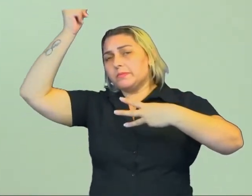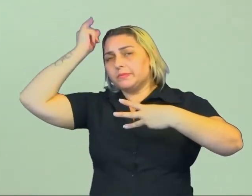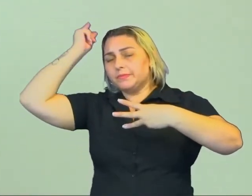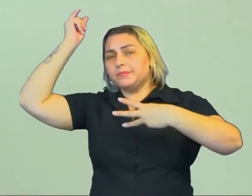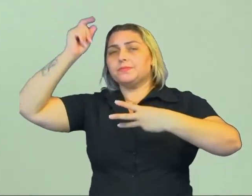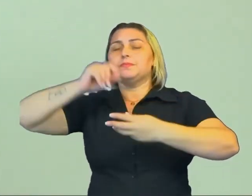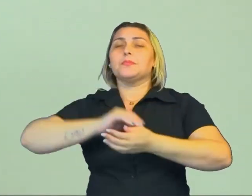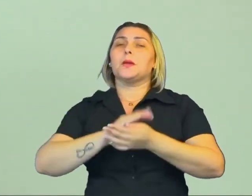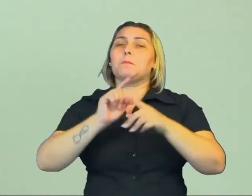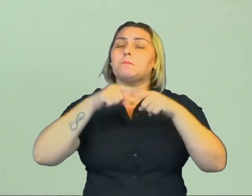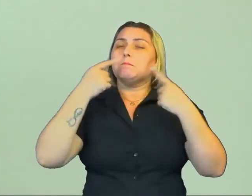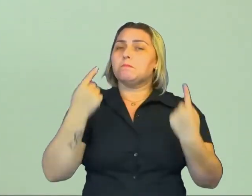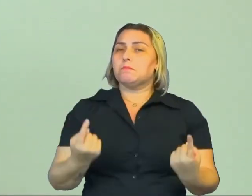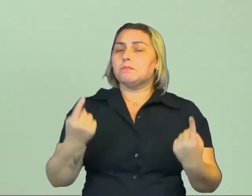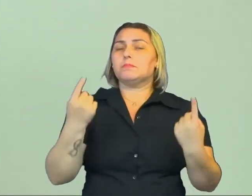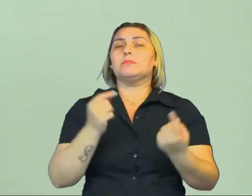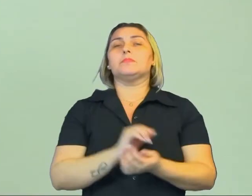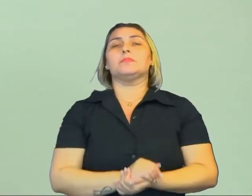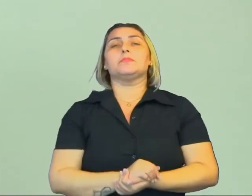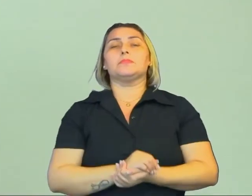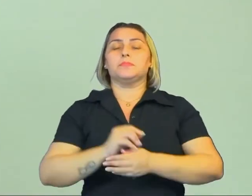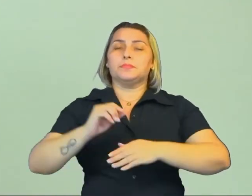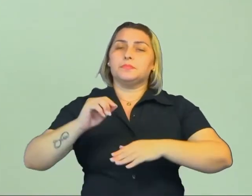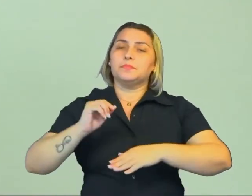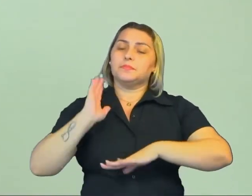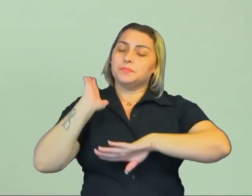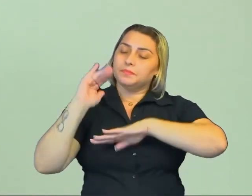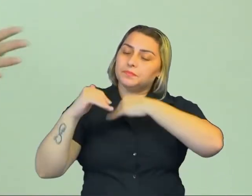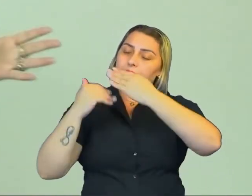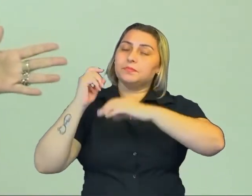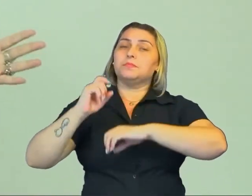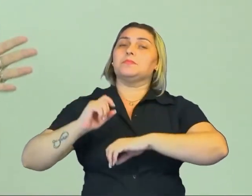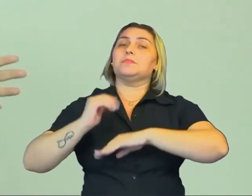atrás. Mas nesse processo evolutivo,